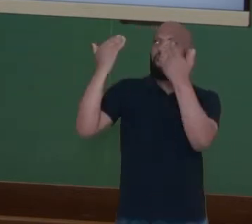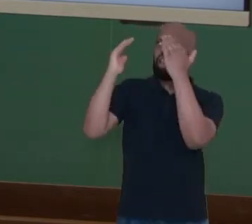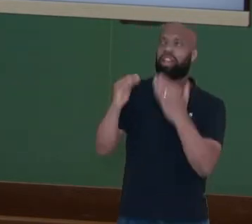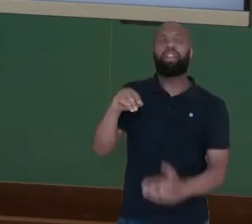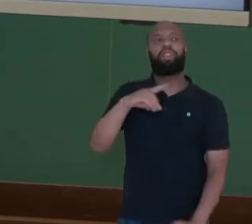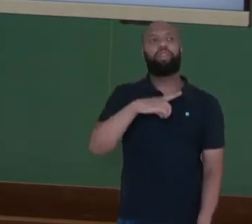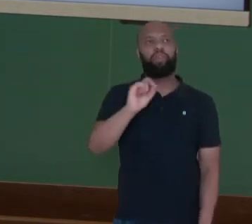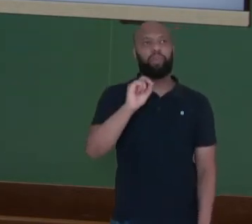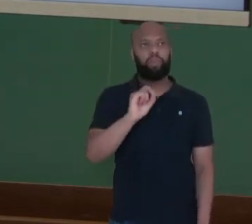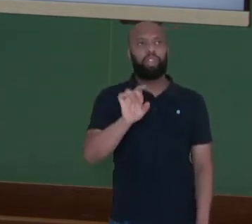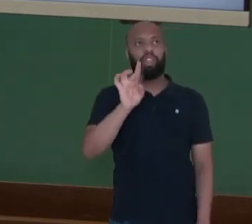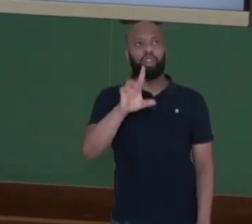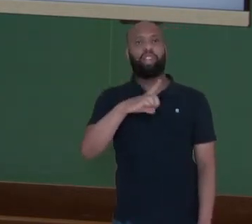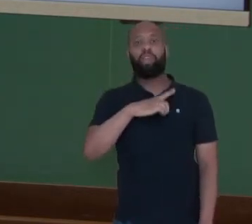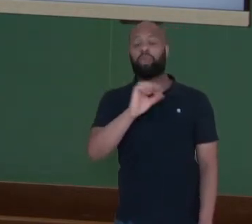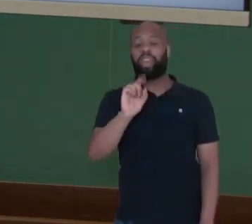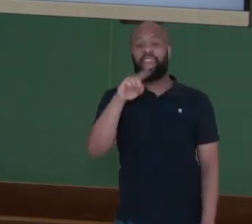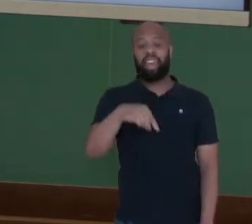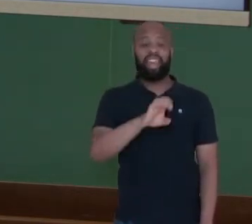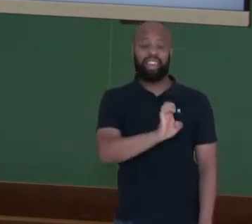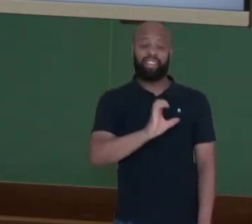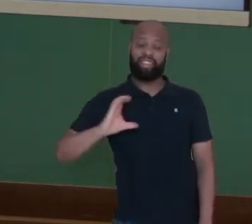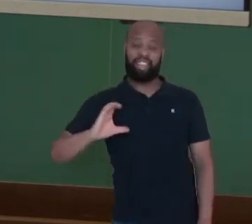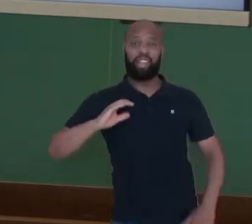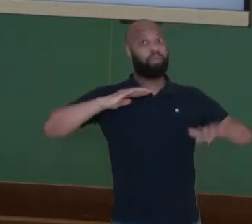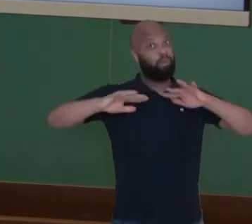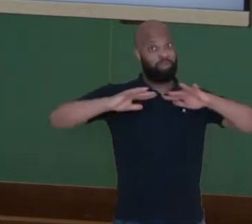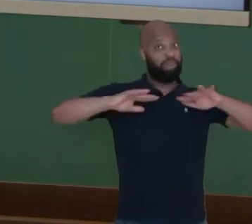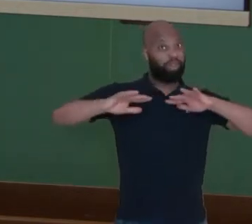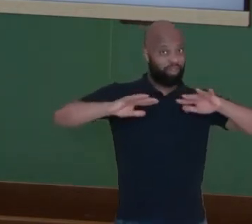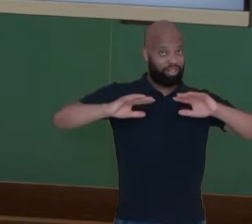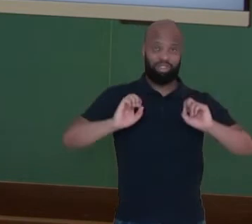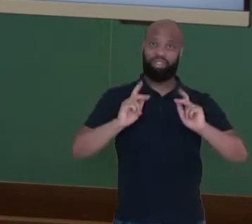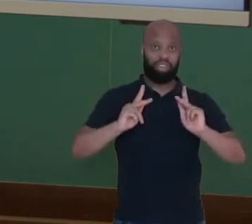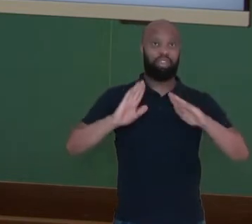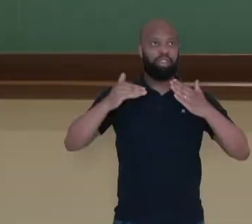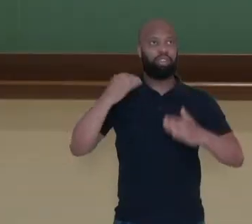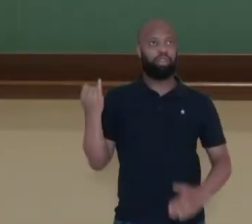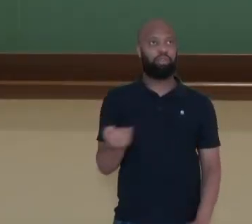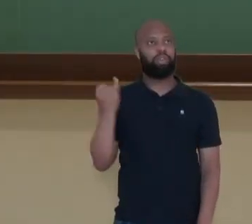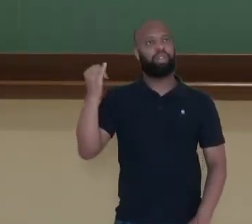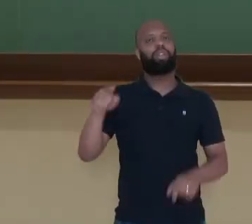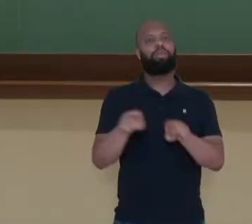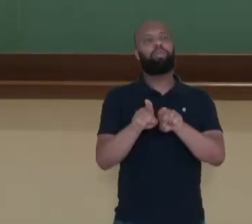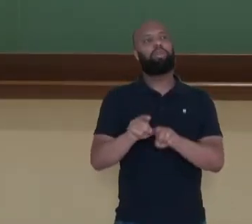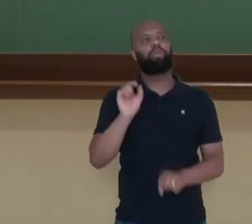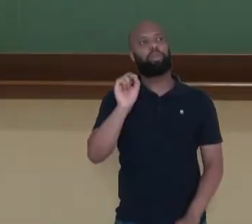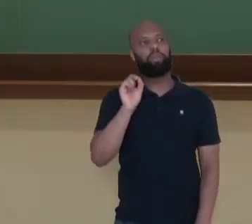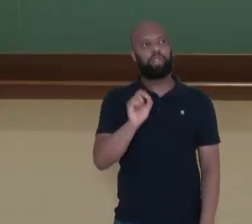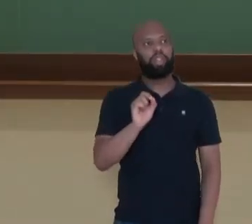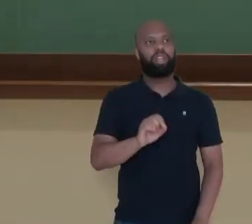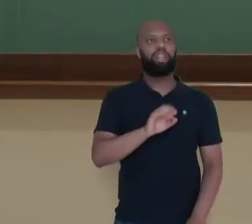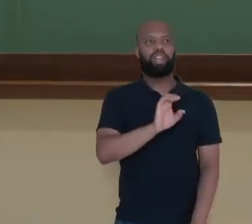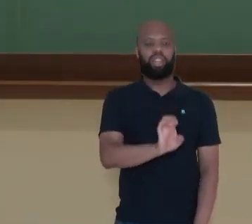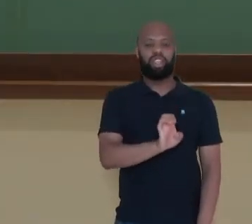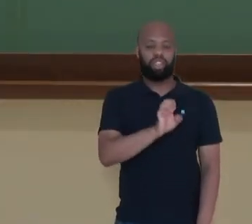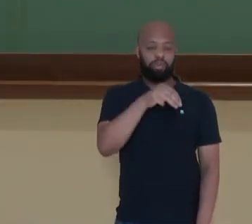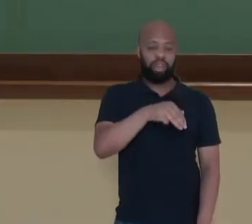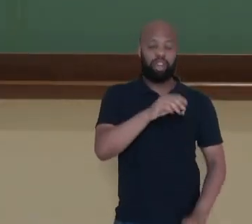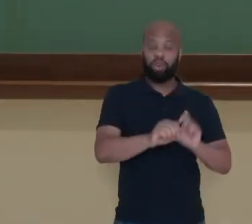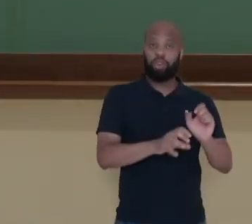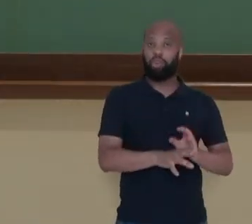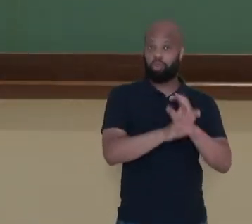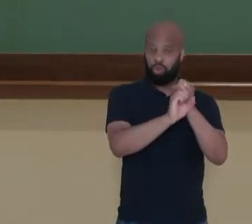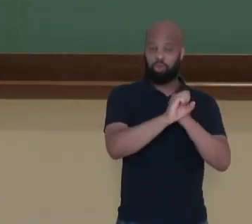tenho apenas a energia cinética da energia mecânica. Lembrando, né, já sabemos que a energia mecânica é a soma da cinética com